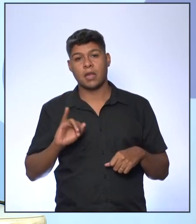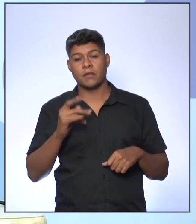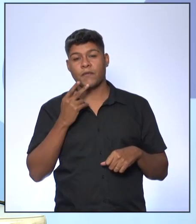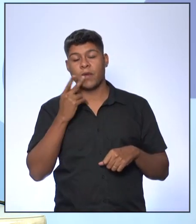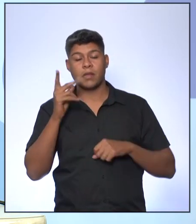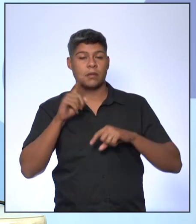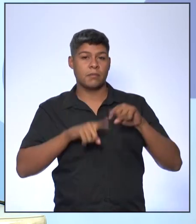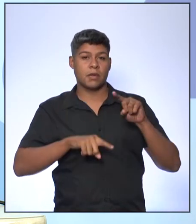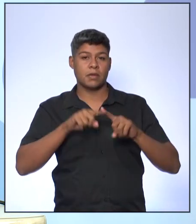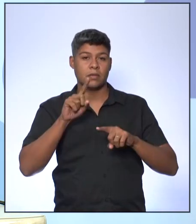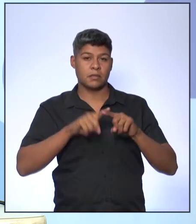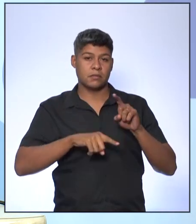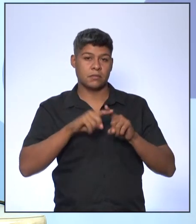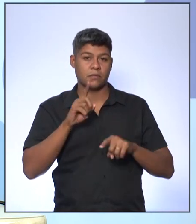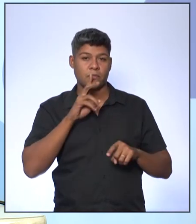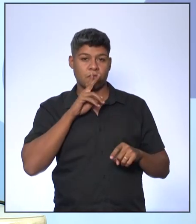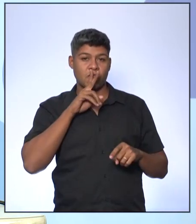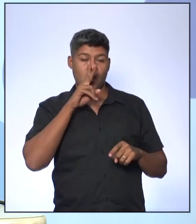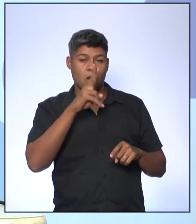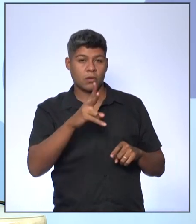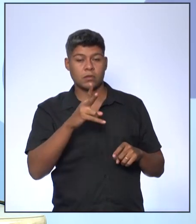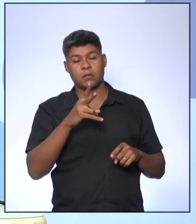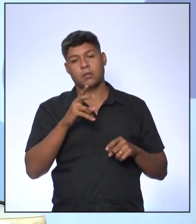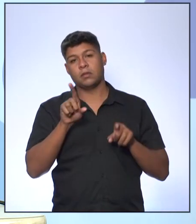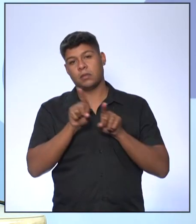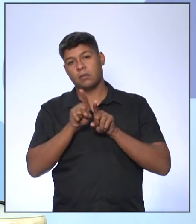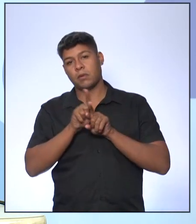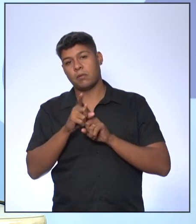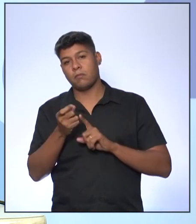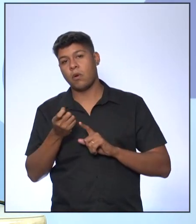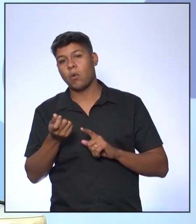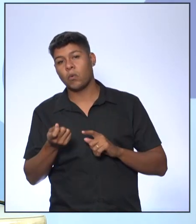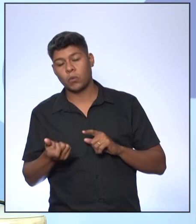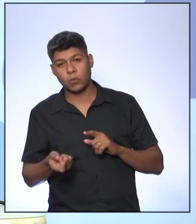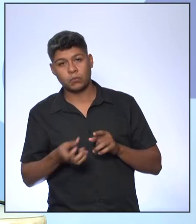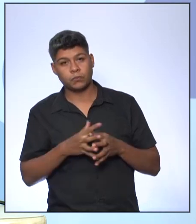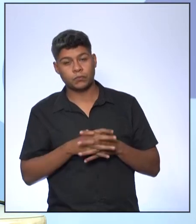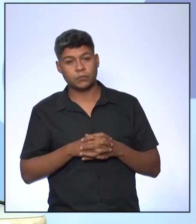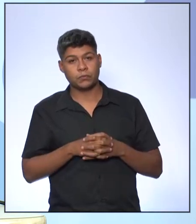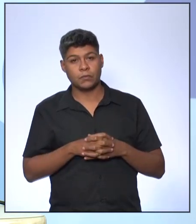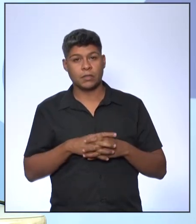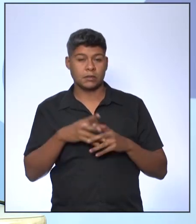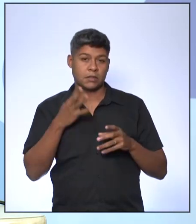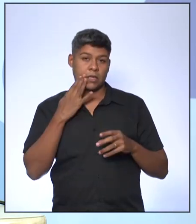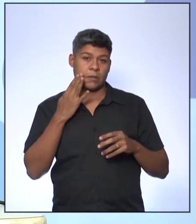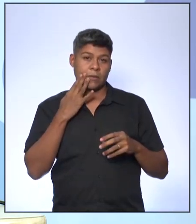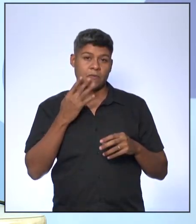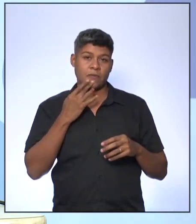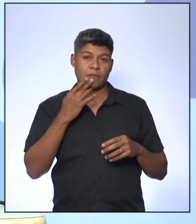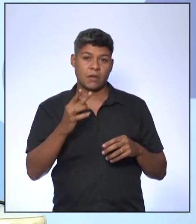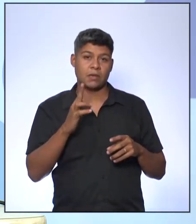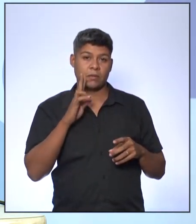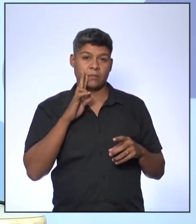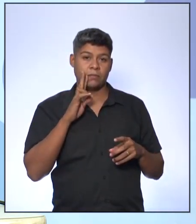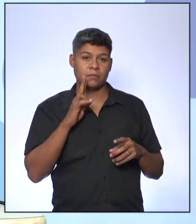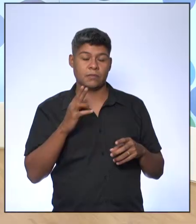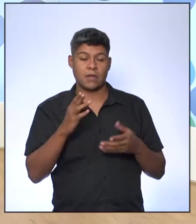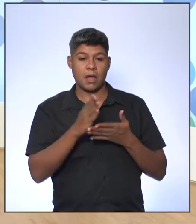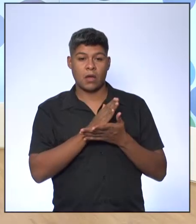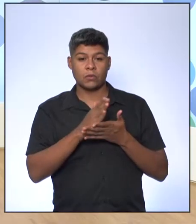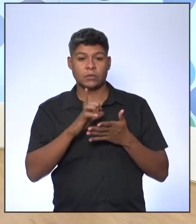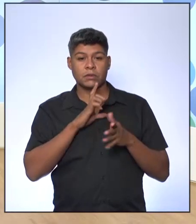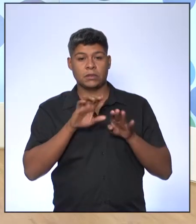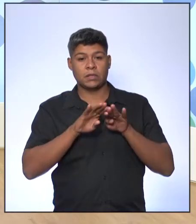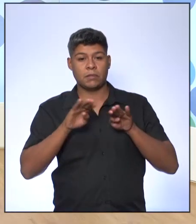aparelhos potentes, poucos potentes e muito potentes, tá? Bom, mas não vamos falar de muitos potentes assim, né? Eu tenho uns aqui